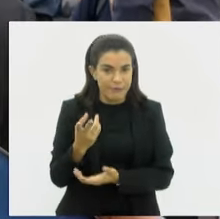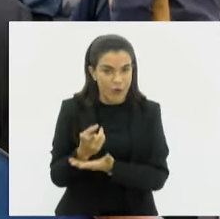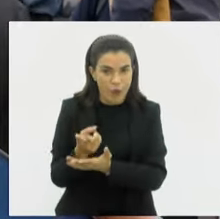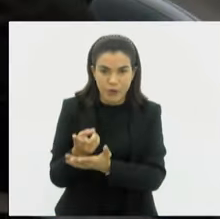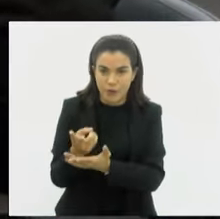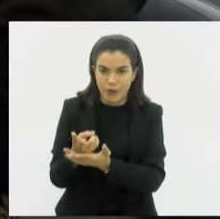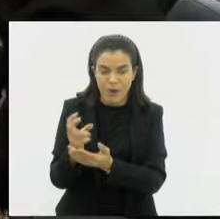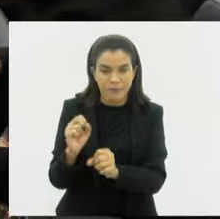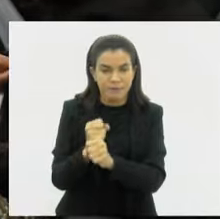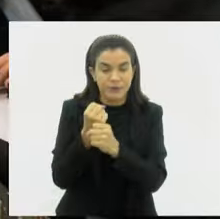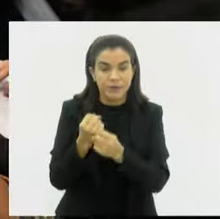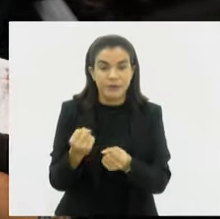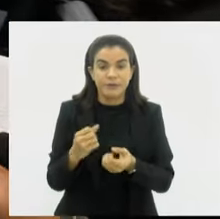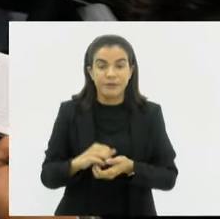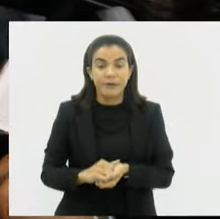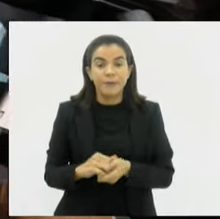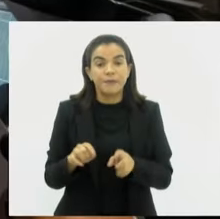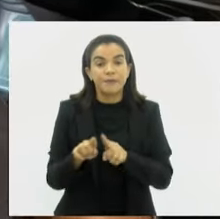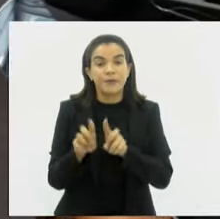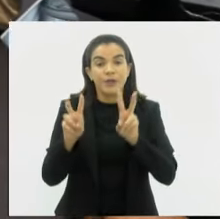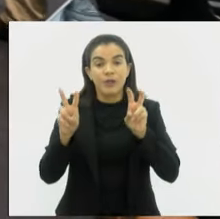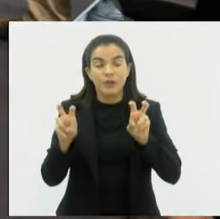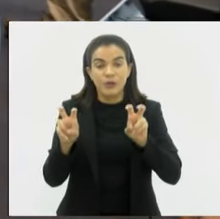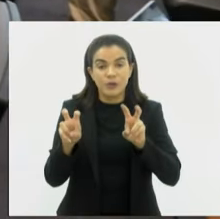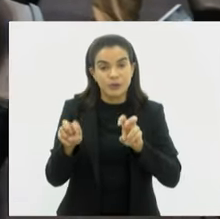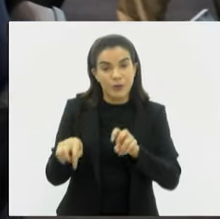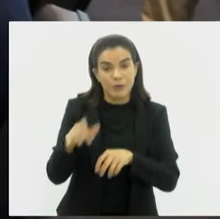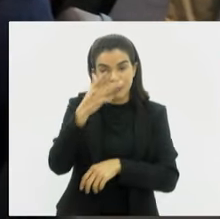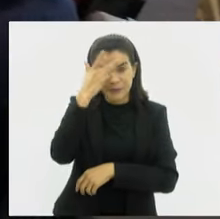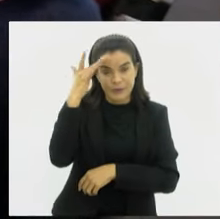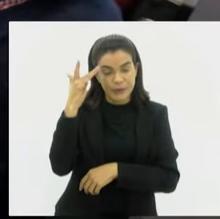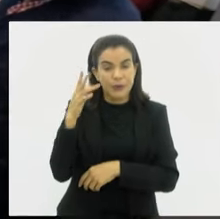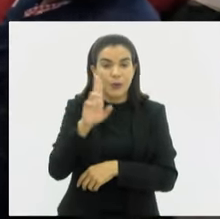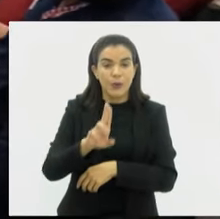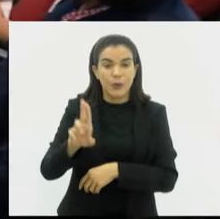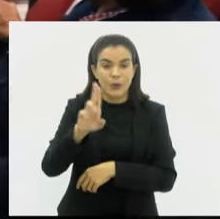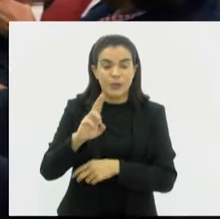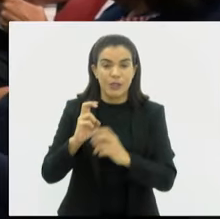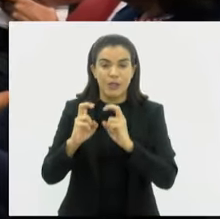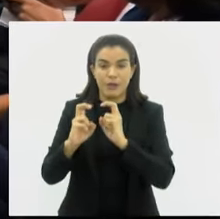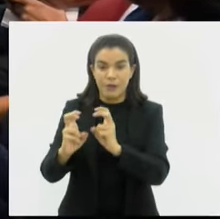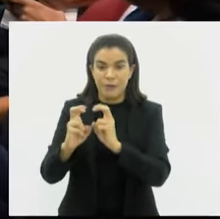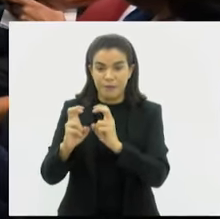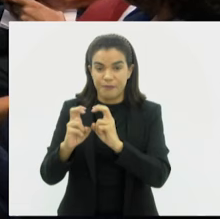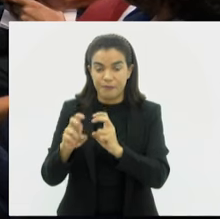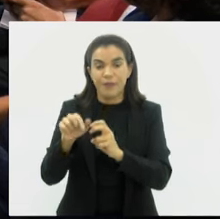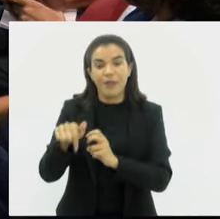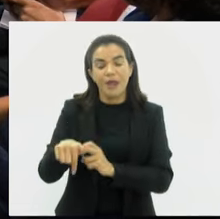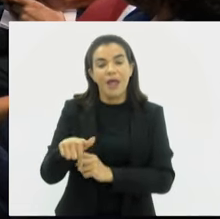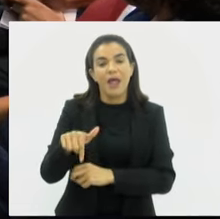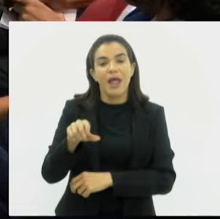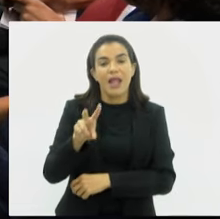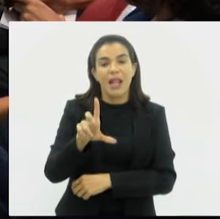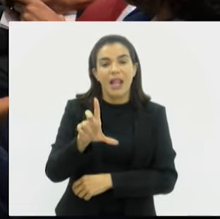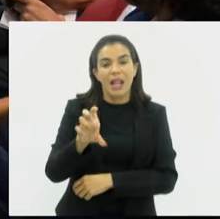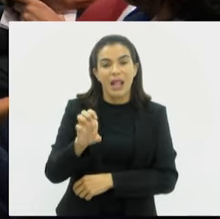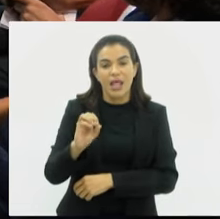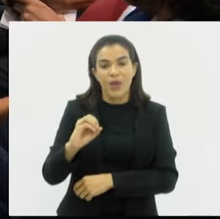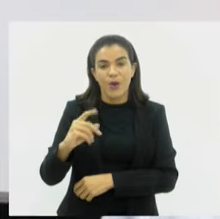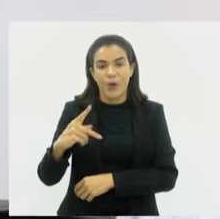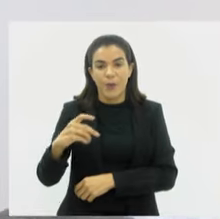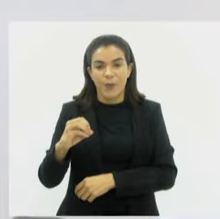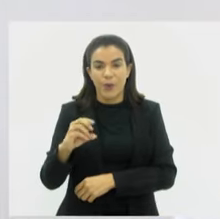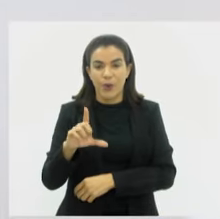está. Ainda na questão de passageiros, o repasse da antiga estação da Leopoldina, feito pelo governo federal à Prefeitura do